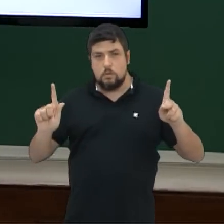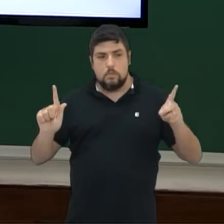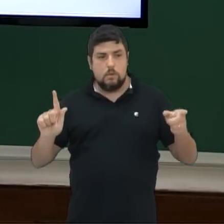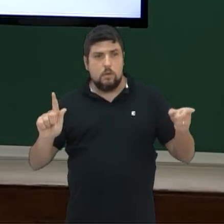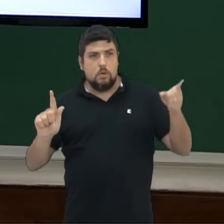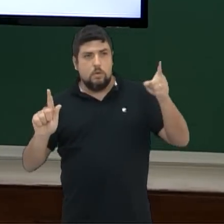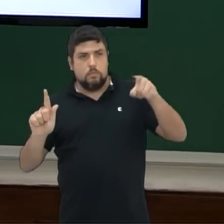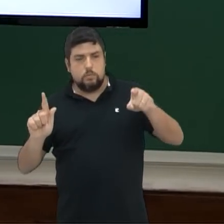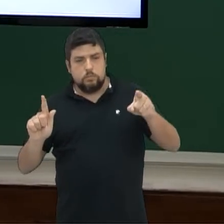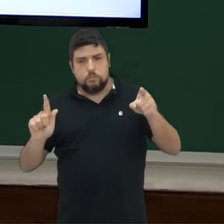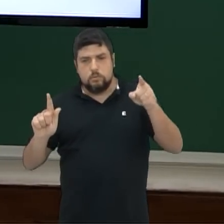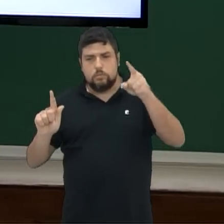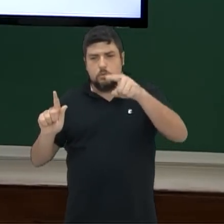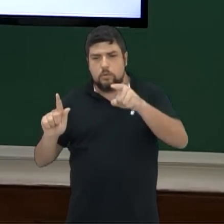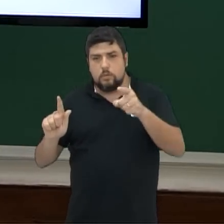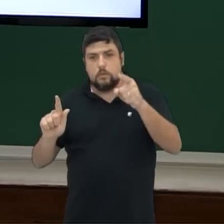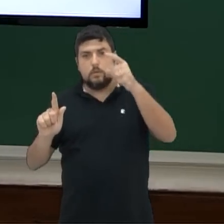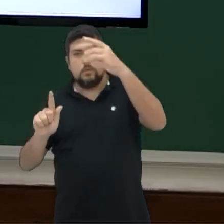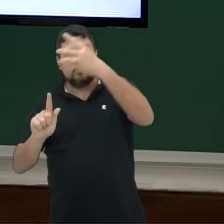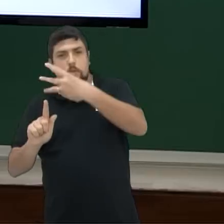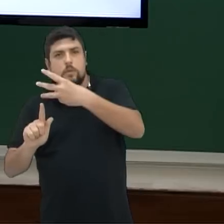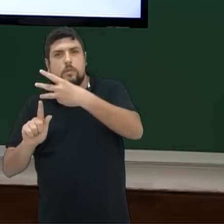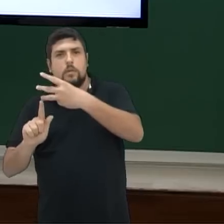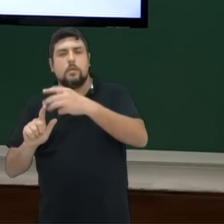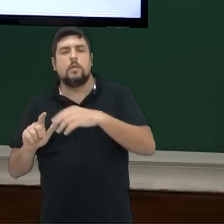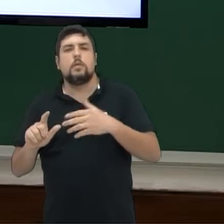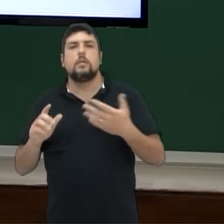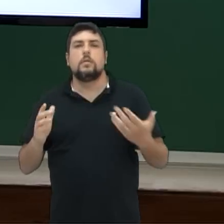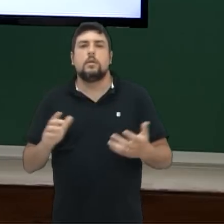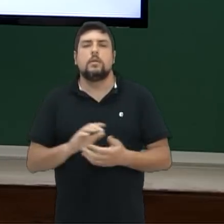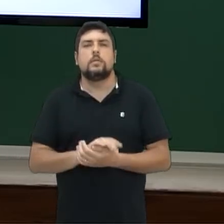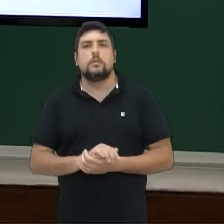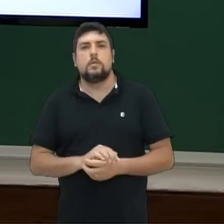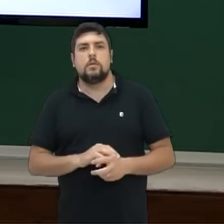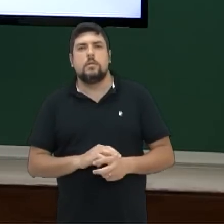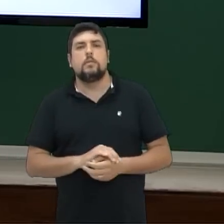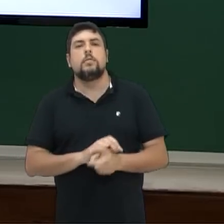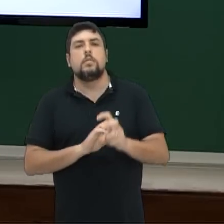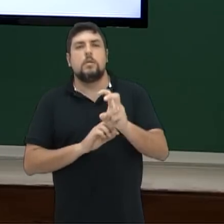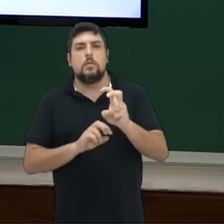multiplicar 10, 10, 10. Vamos multiplicar por 1000 ao todo.